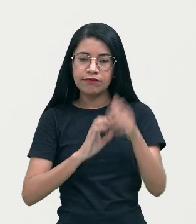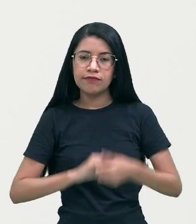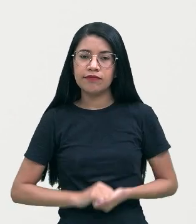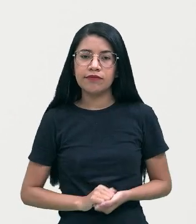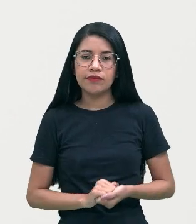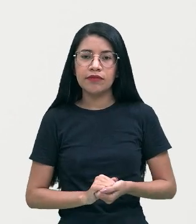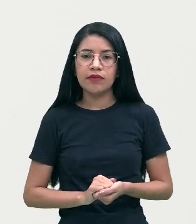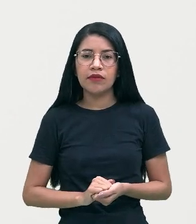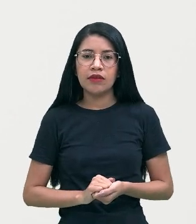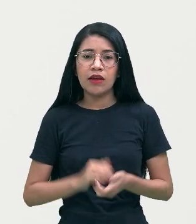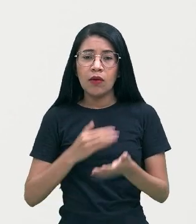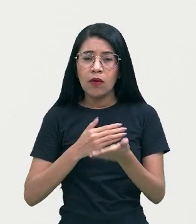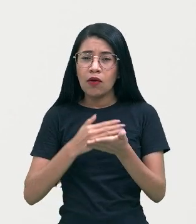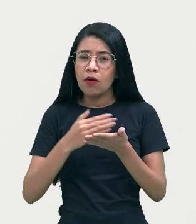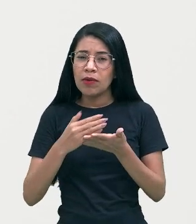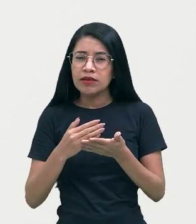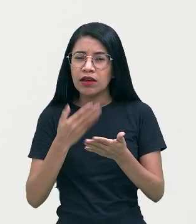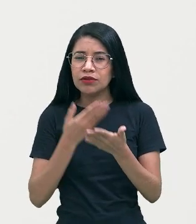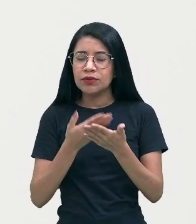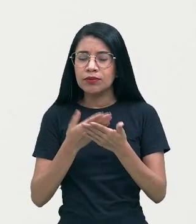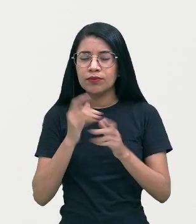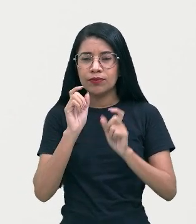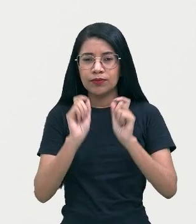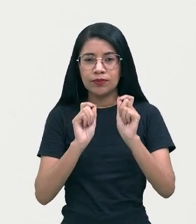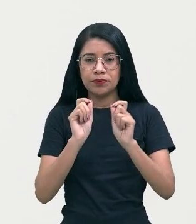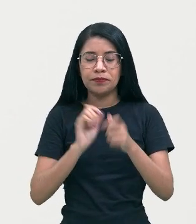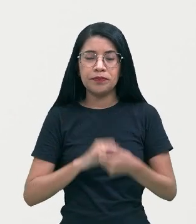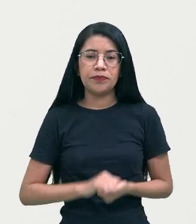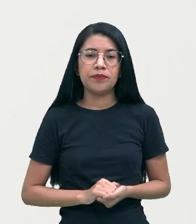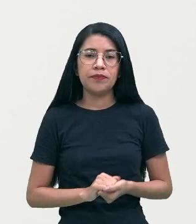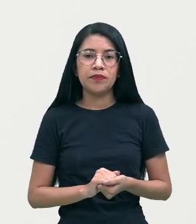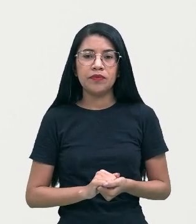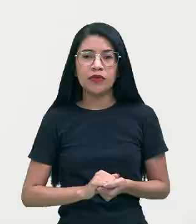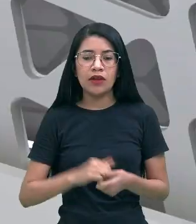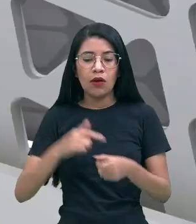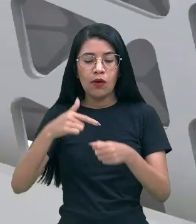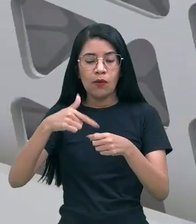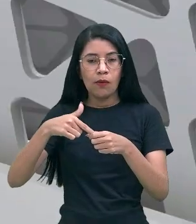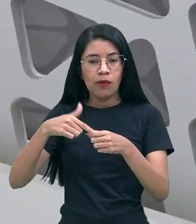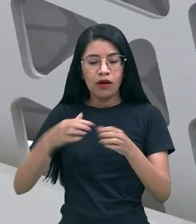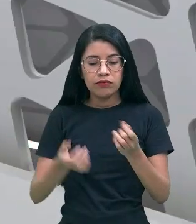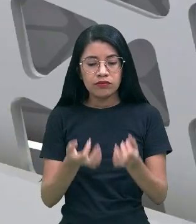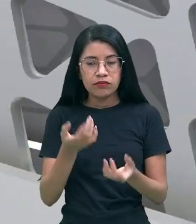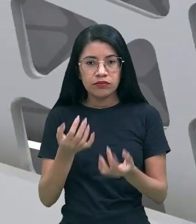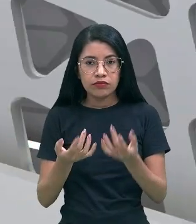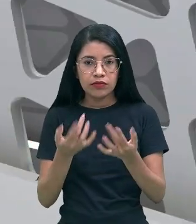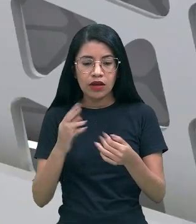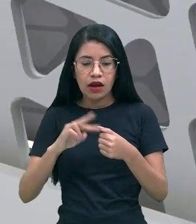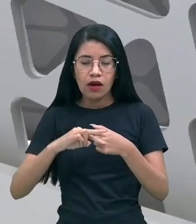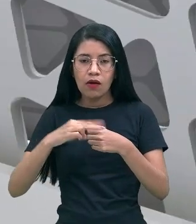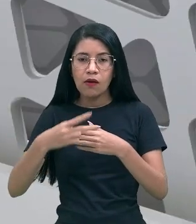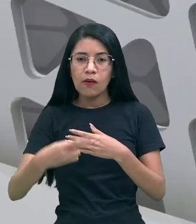o quê? A gente vai começar vendo que a queima desses combustíveis fósseis causam,